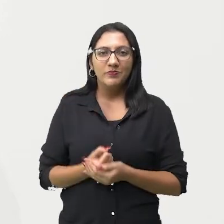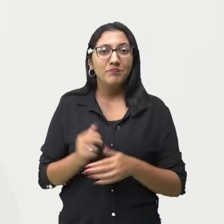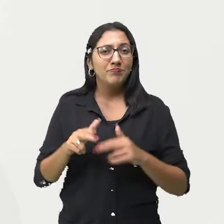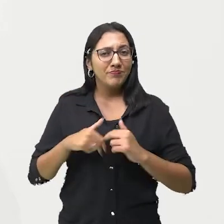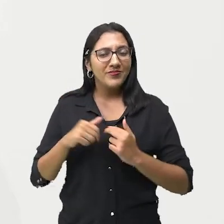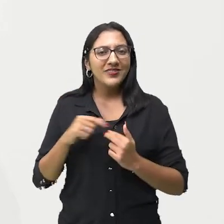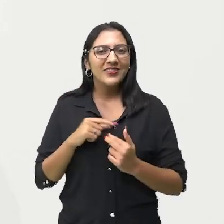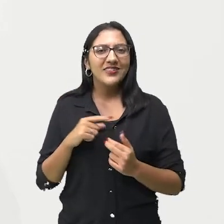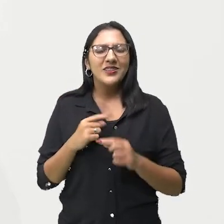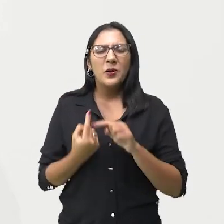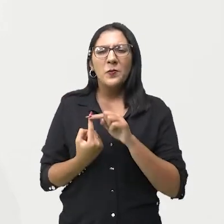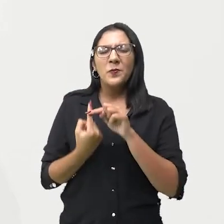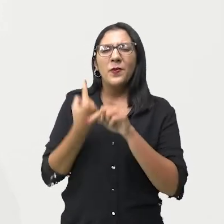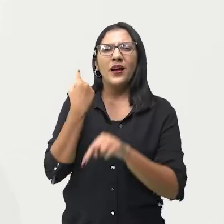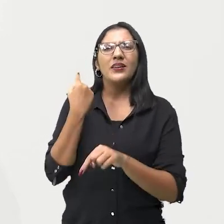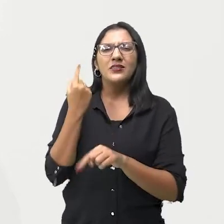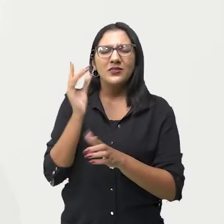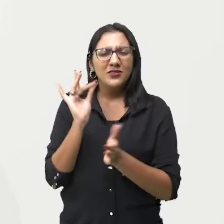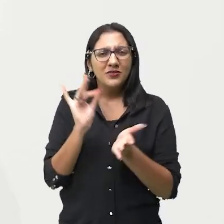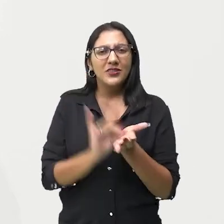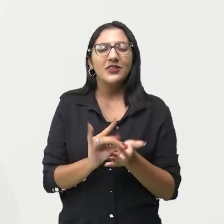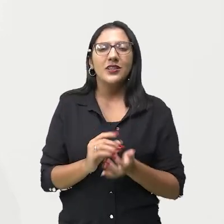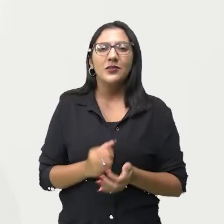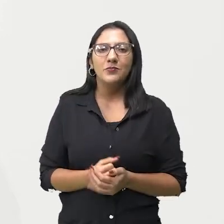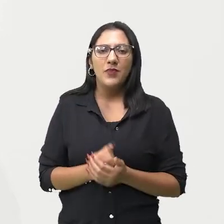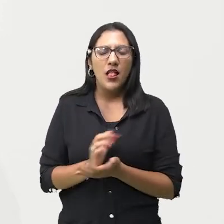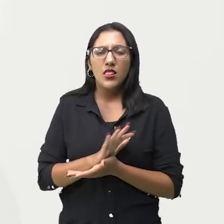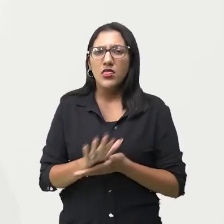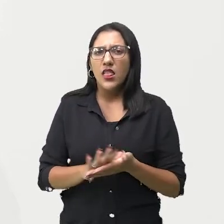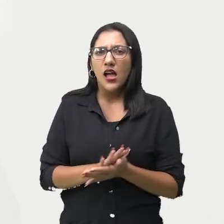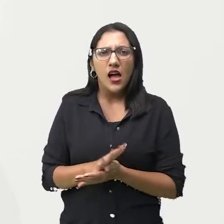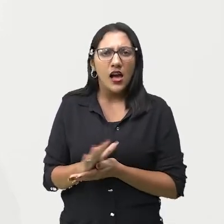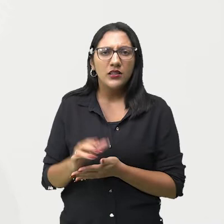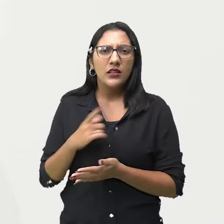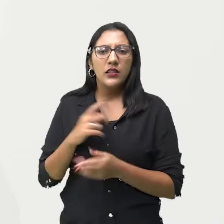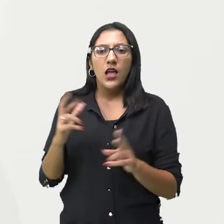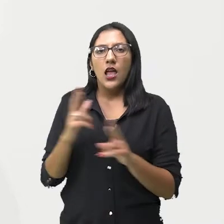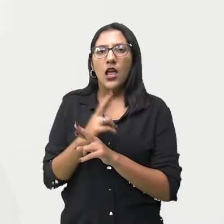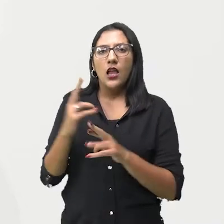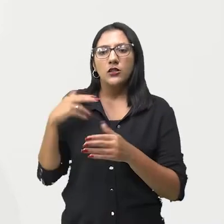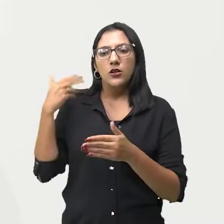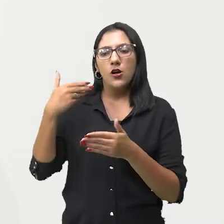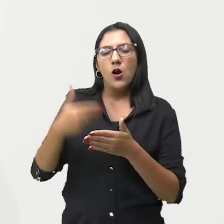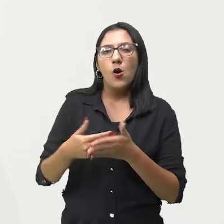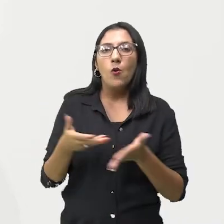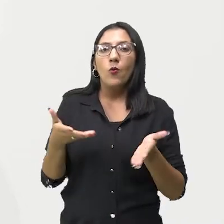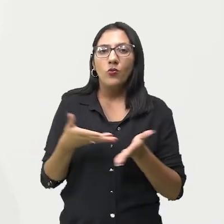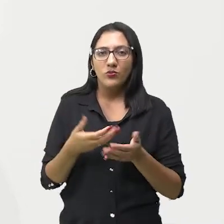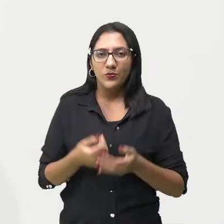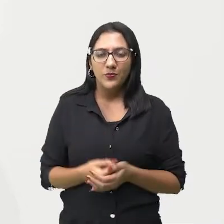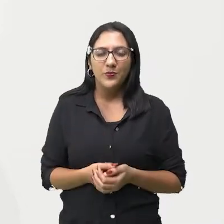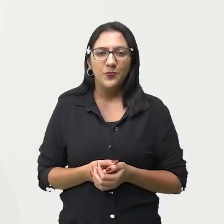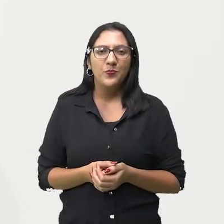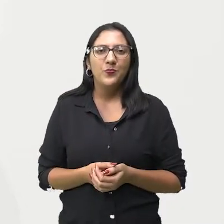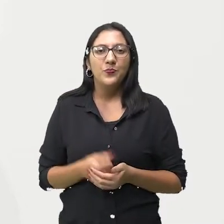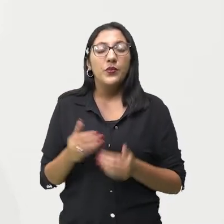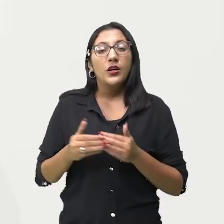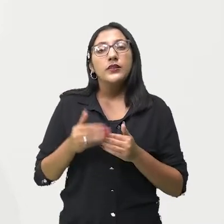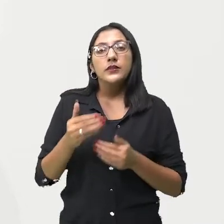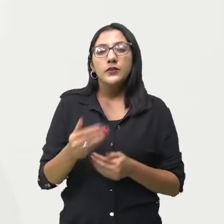um passado tão perfeito, porque nada das ações avança para os dias de hoje, tá bom?